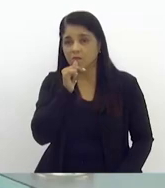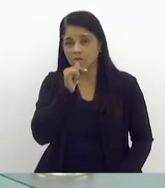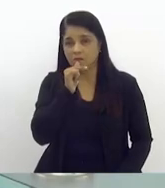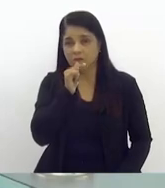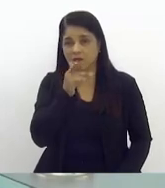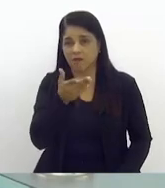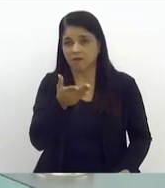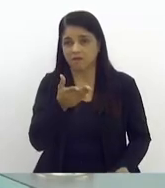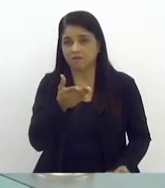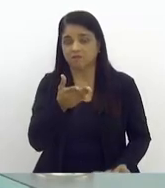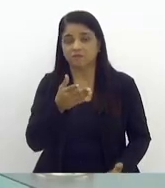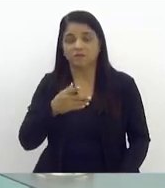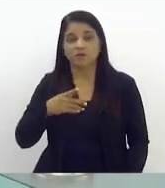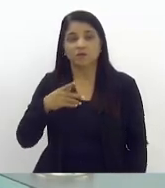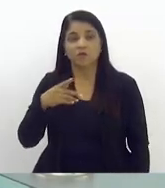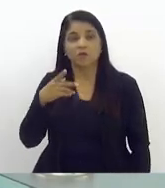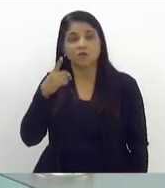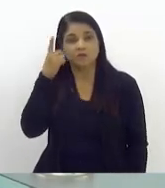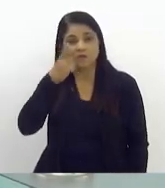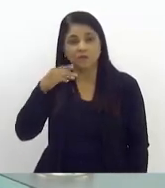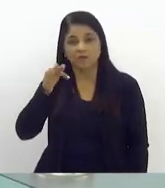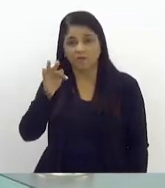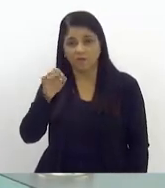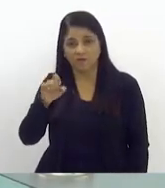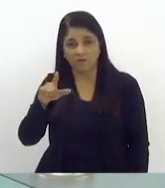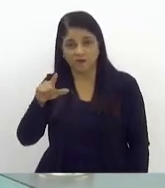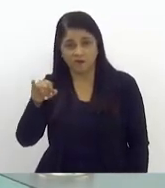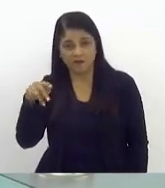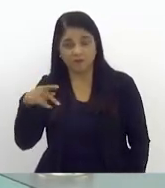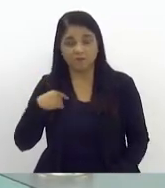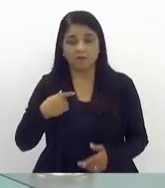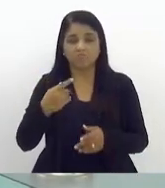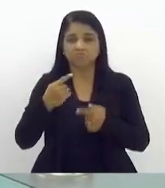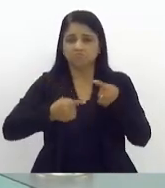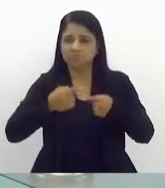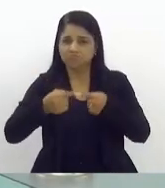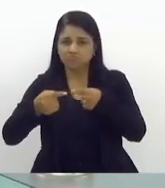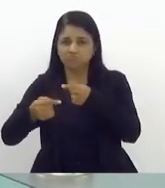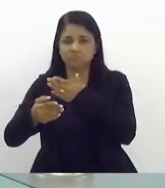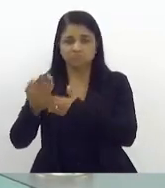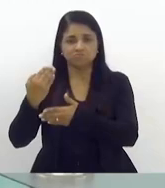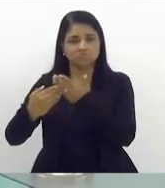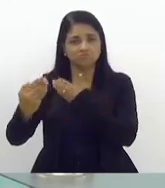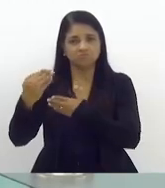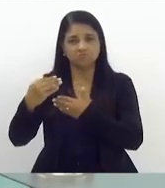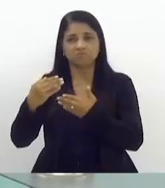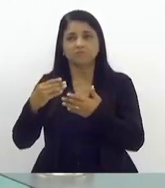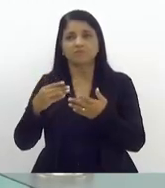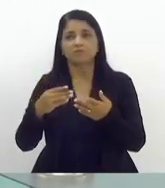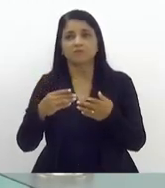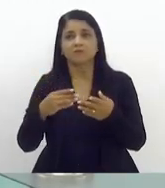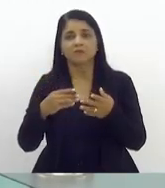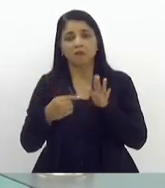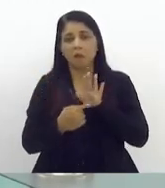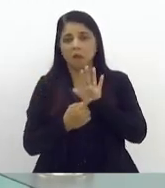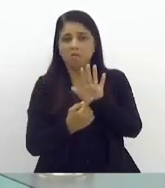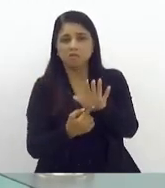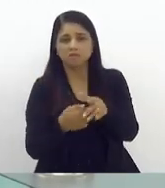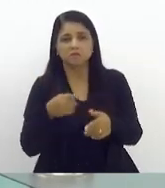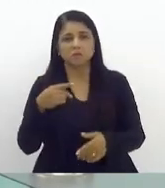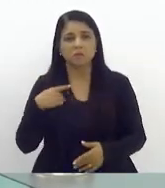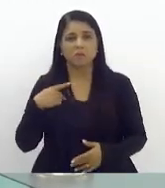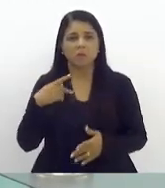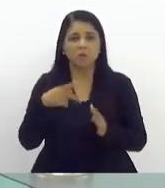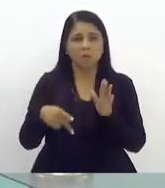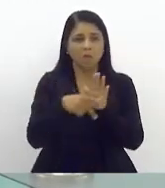à época, inclusive, à época da discussão, criou ali alguns problemas, que quis apresentar um projeto, etc.,